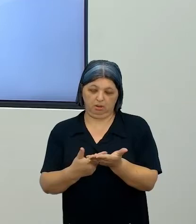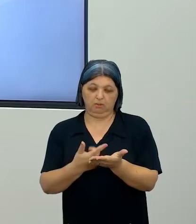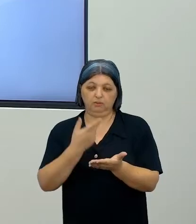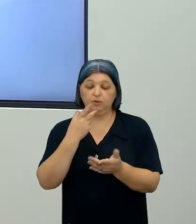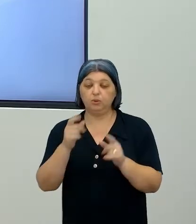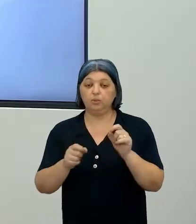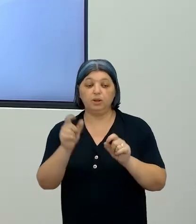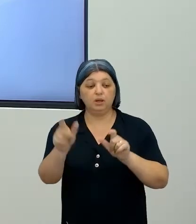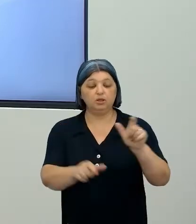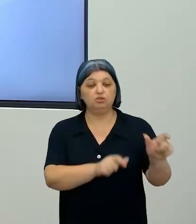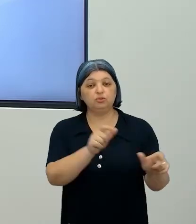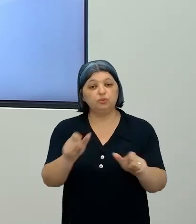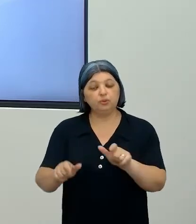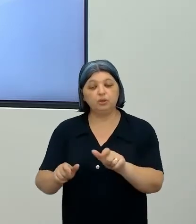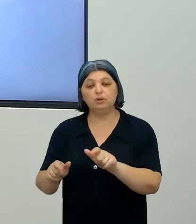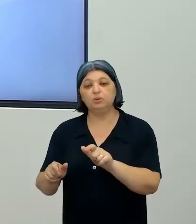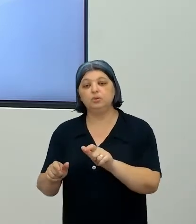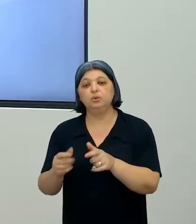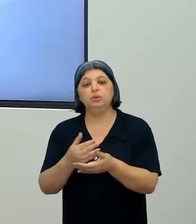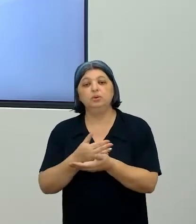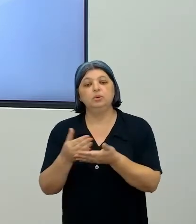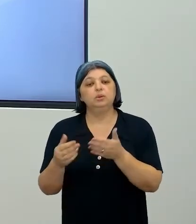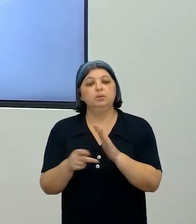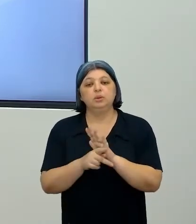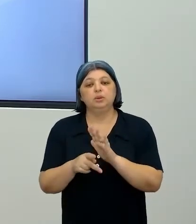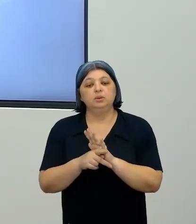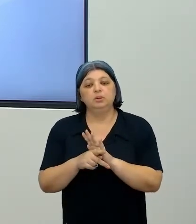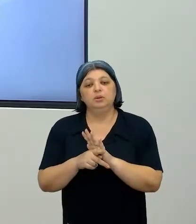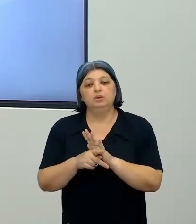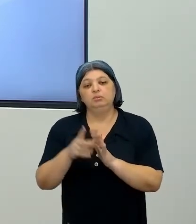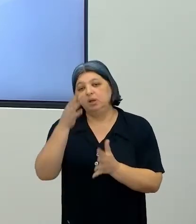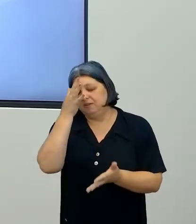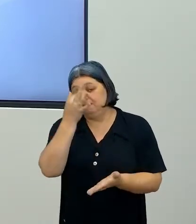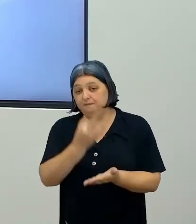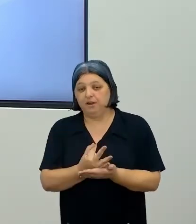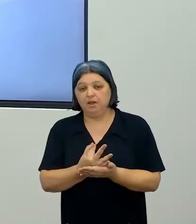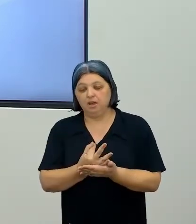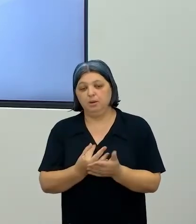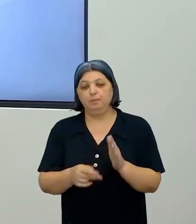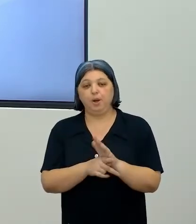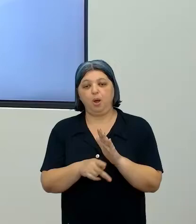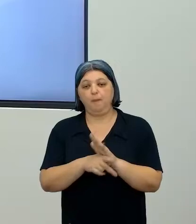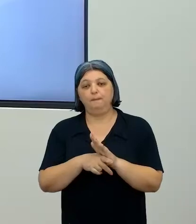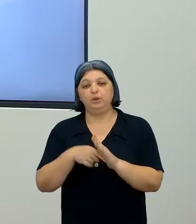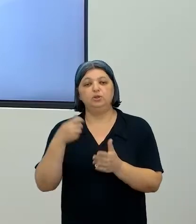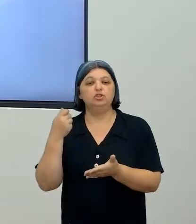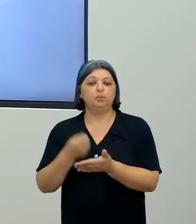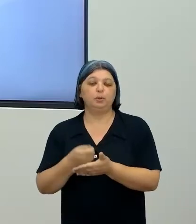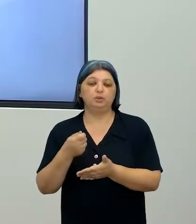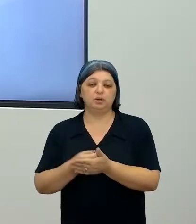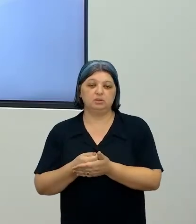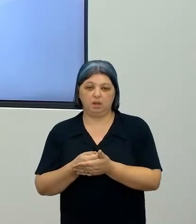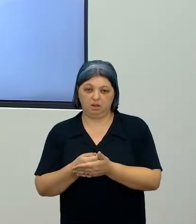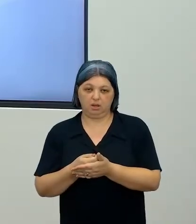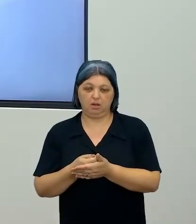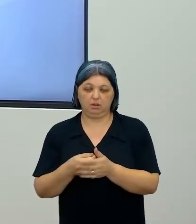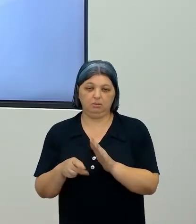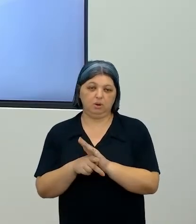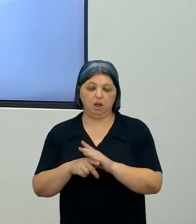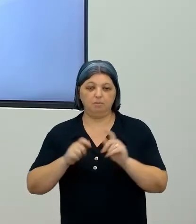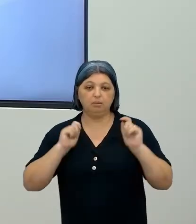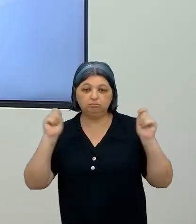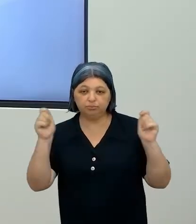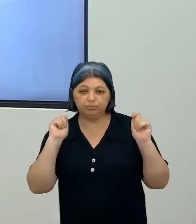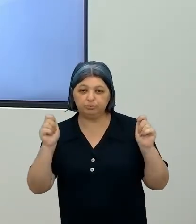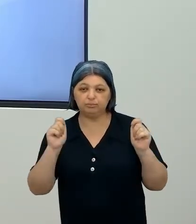os indivíduos eles passam a aderir uma fé protestante e não por acaso os protestantes eles eram